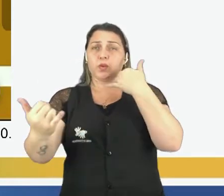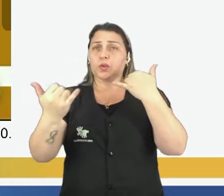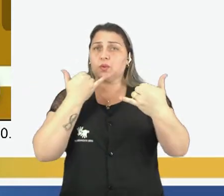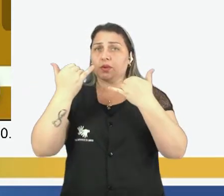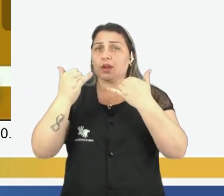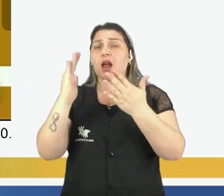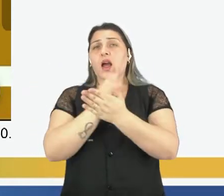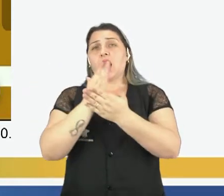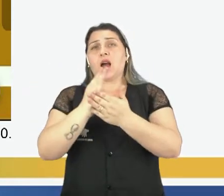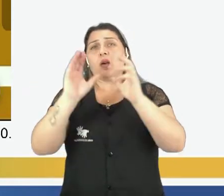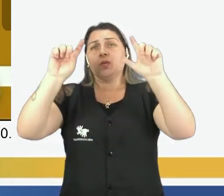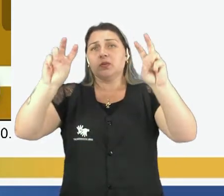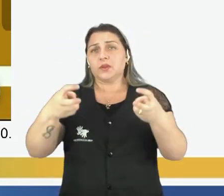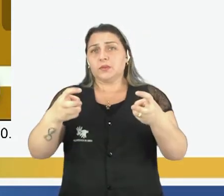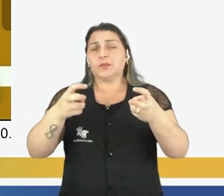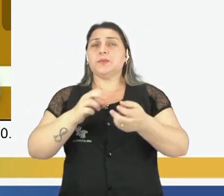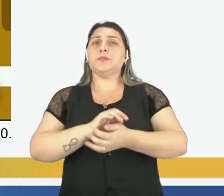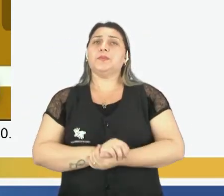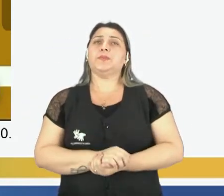algo.